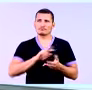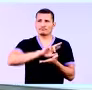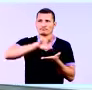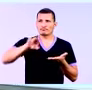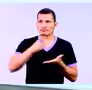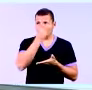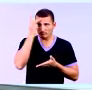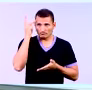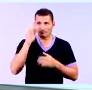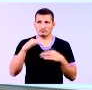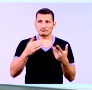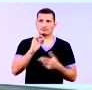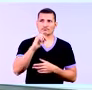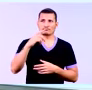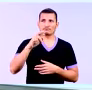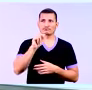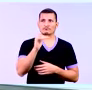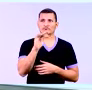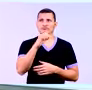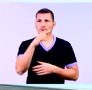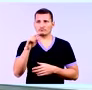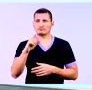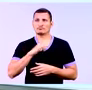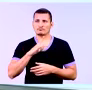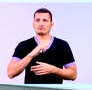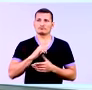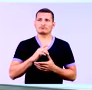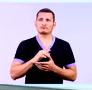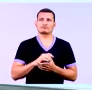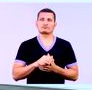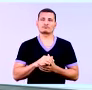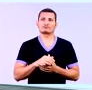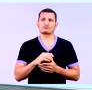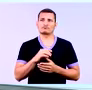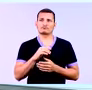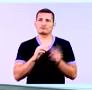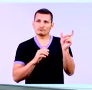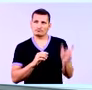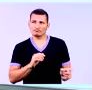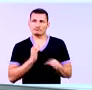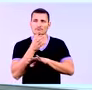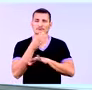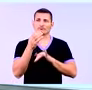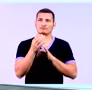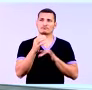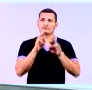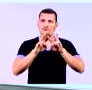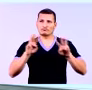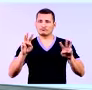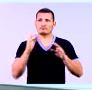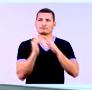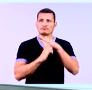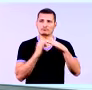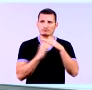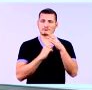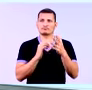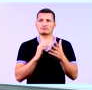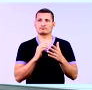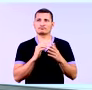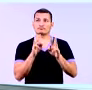E as operações são realizadas. Então tem cliente que acessa o site da empresa e através do site acessa o banco de dados da